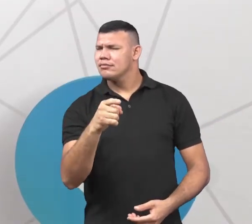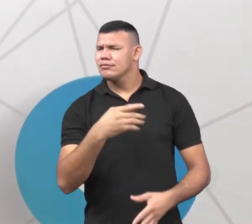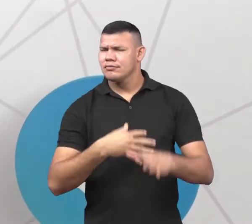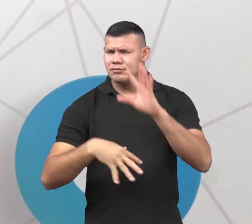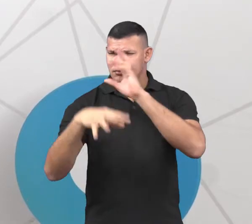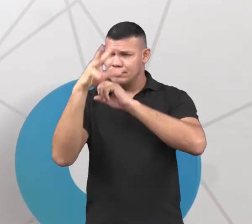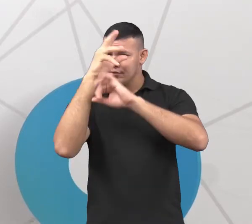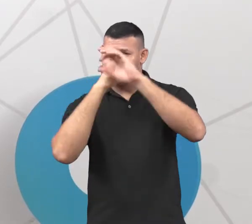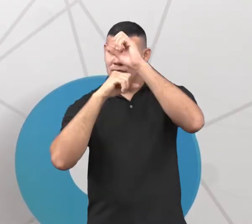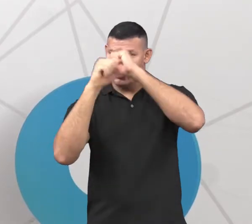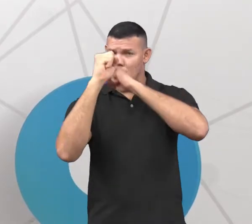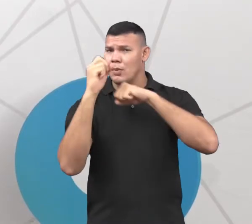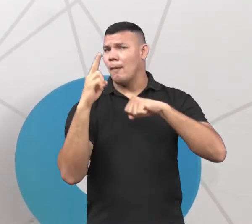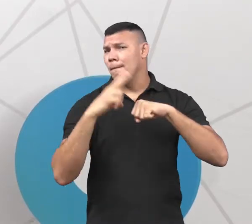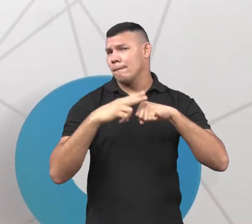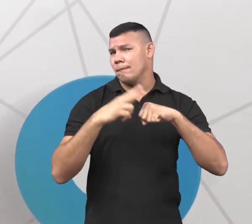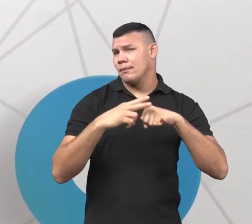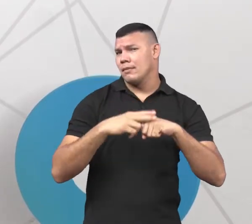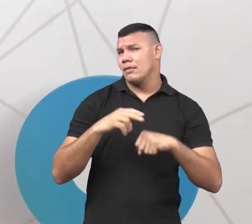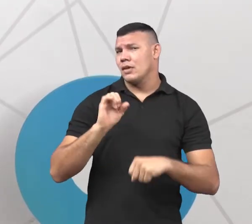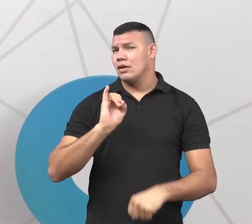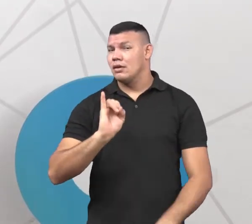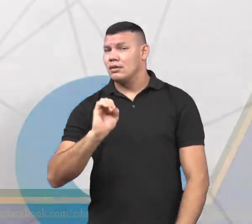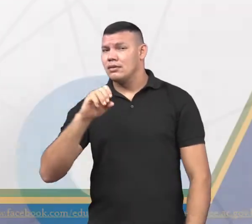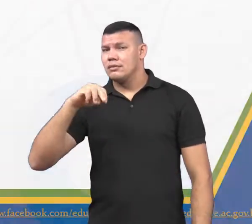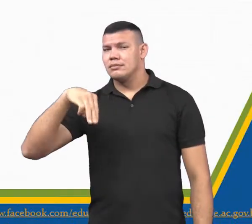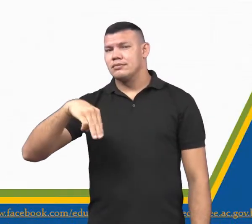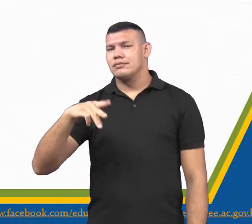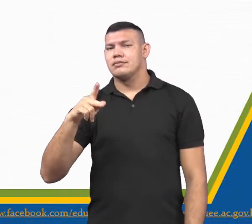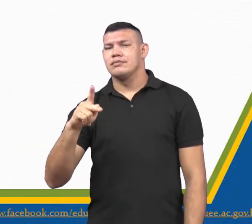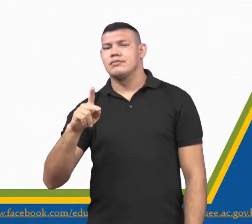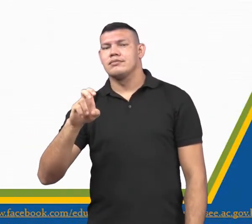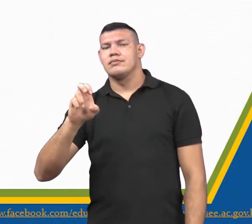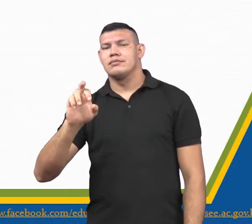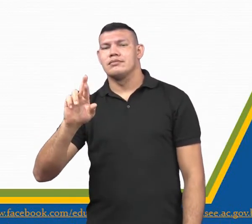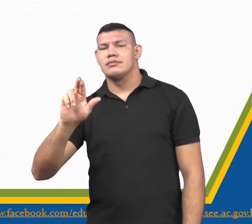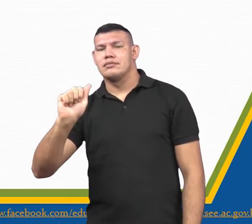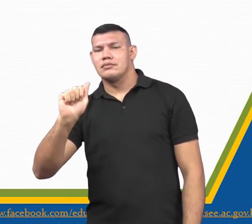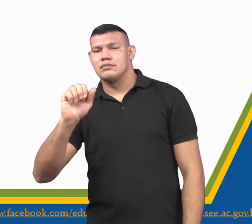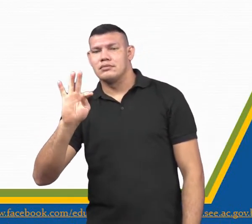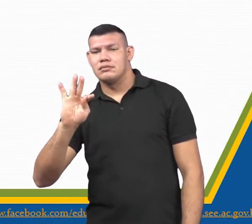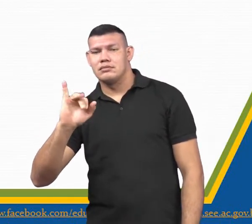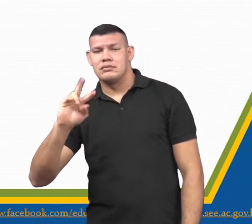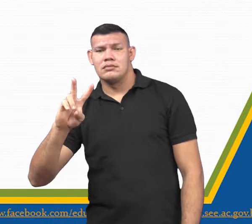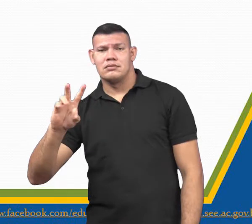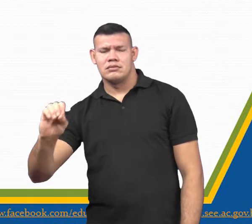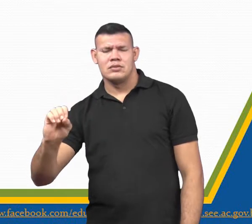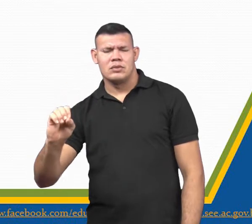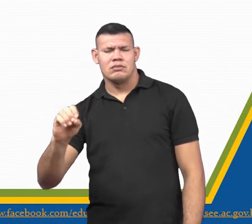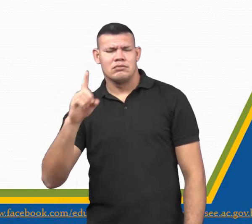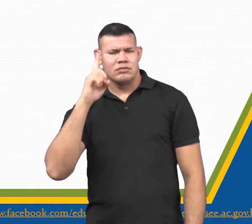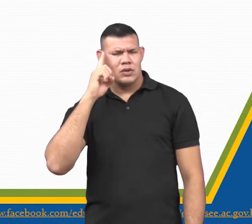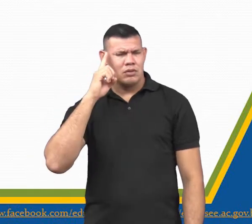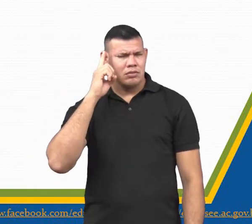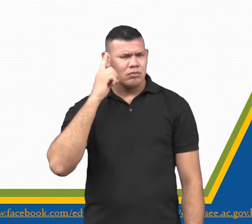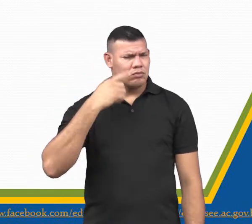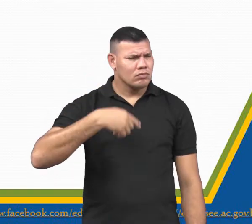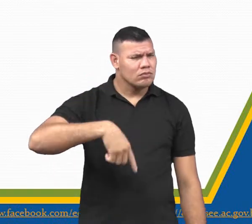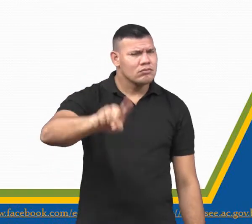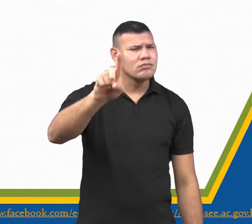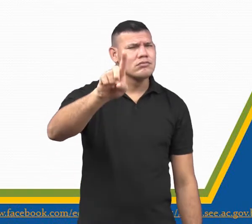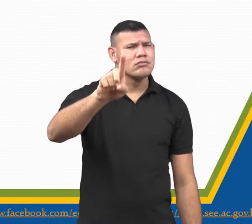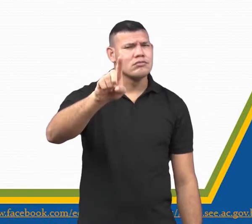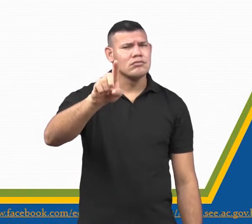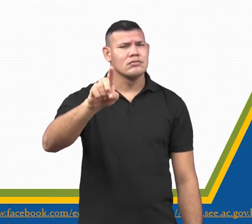el imperativo. ¿Tranquilos? Olha lá, ó. Siga, ande, camine